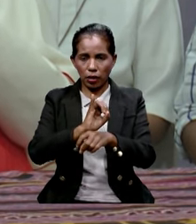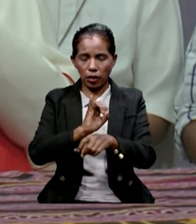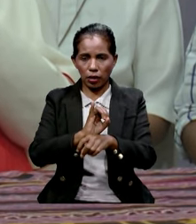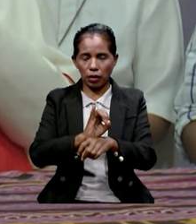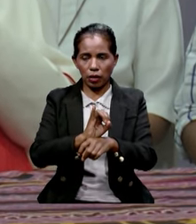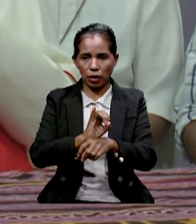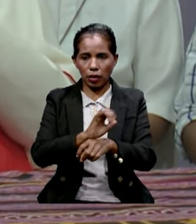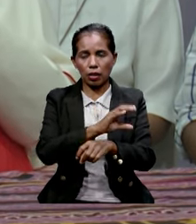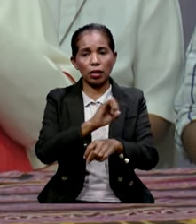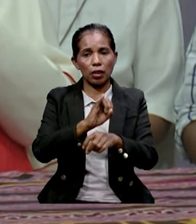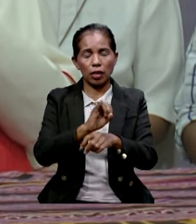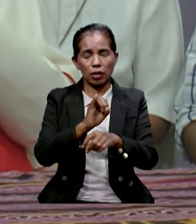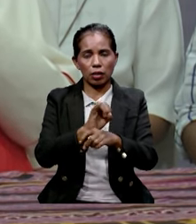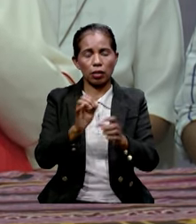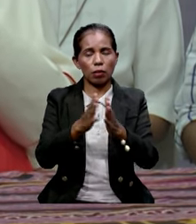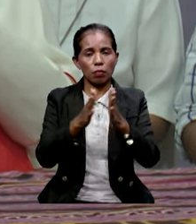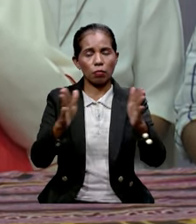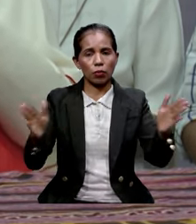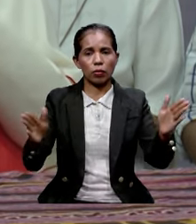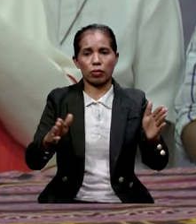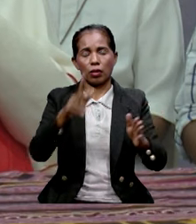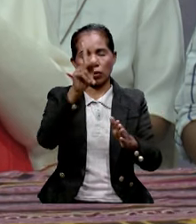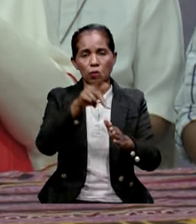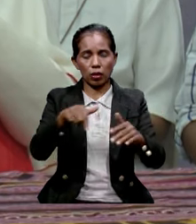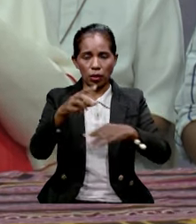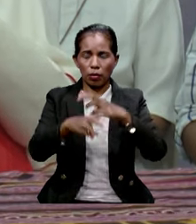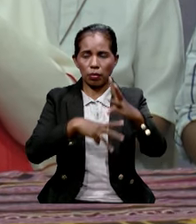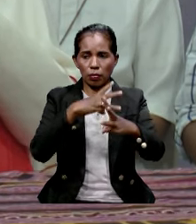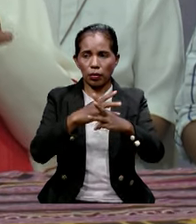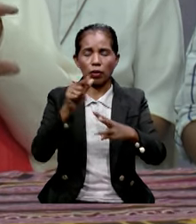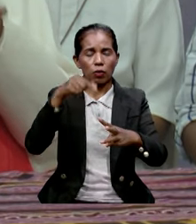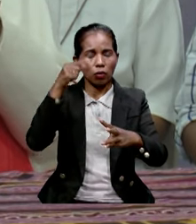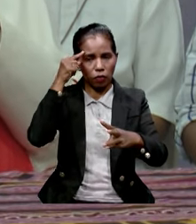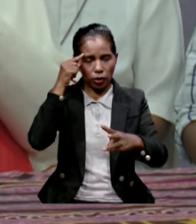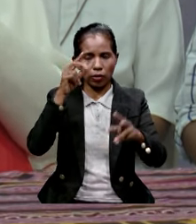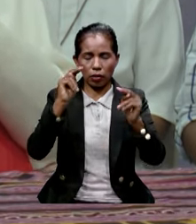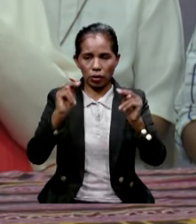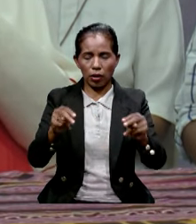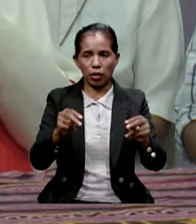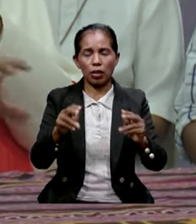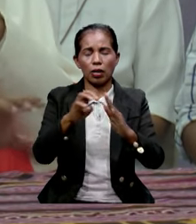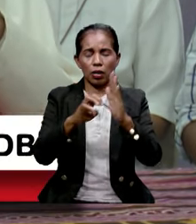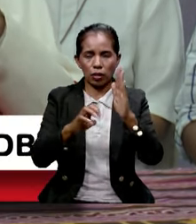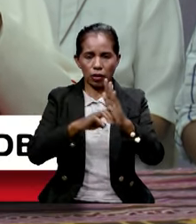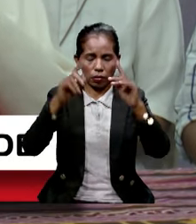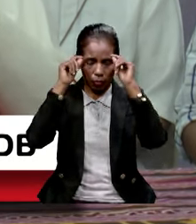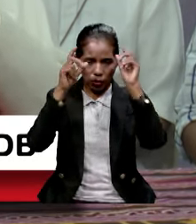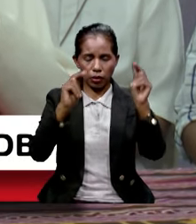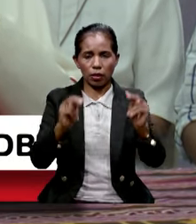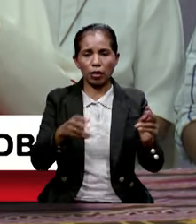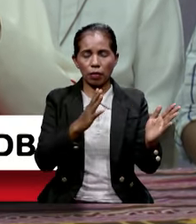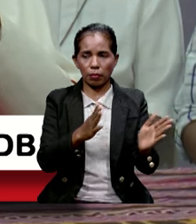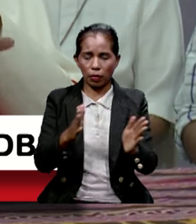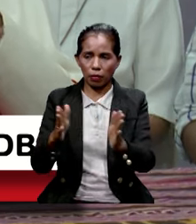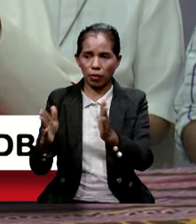chefe igreja católica de ninguém mundo, também governo foi o Estado Timorense, a igreja é muito, foi